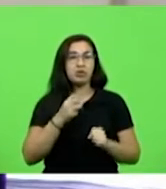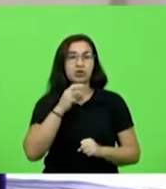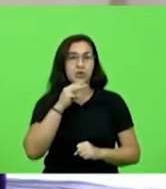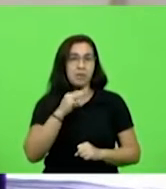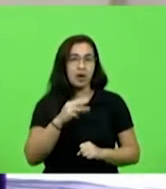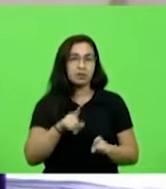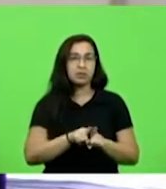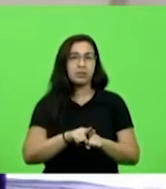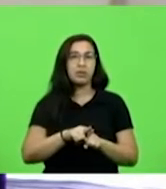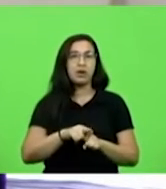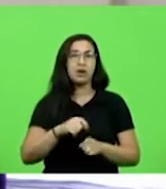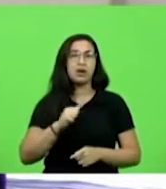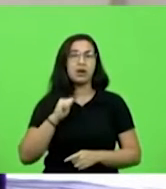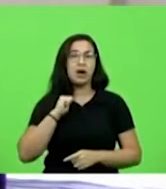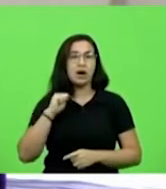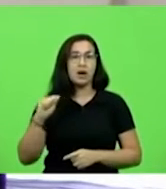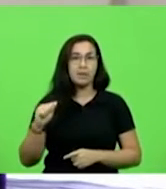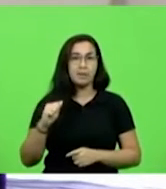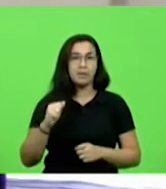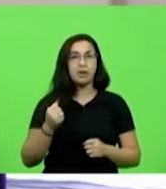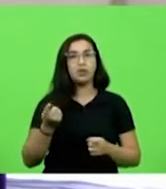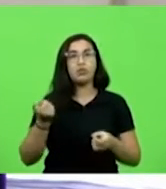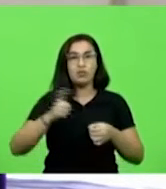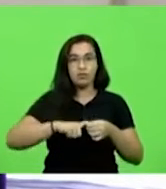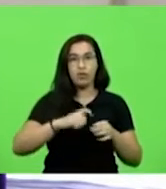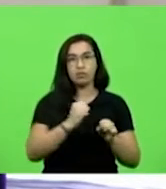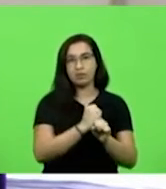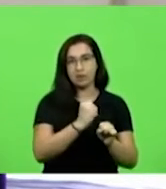será reiniciada. E isso é